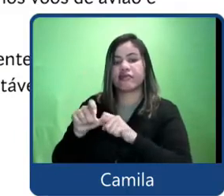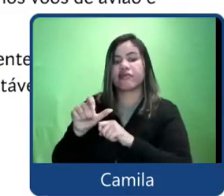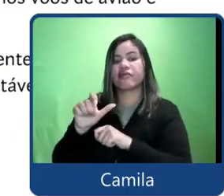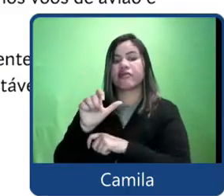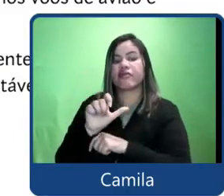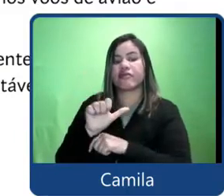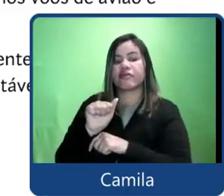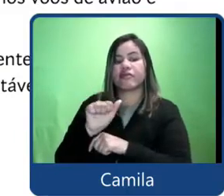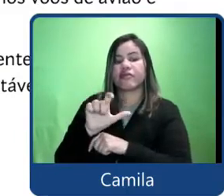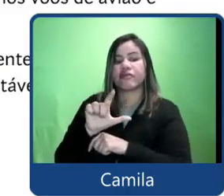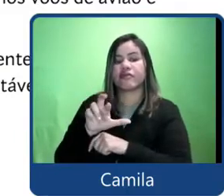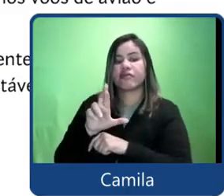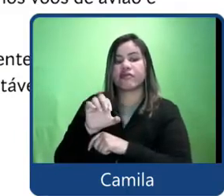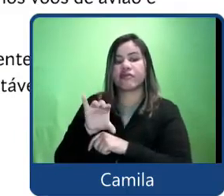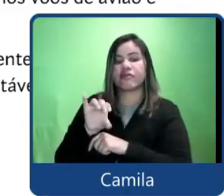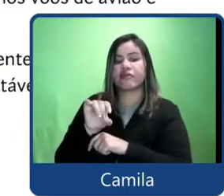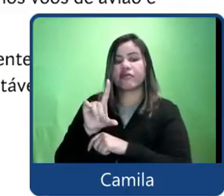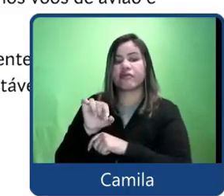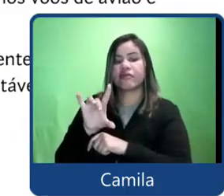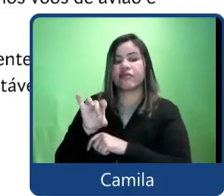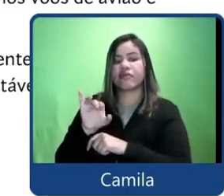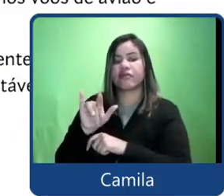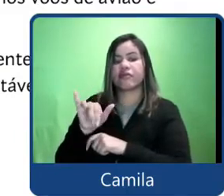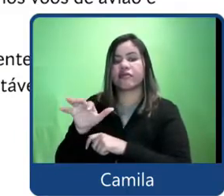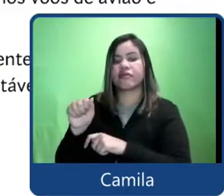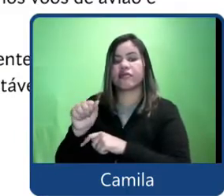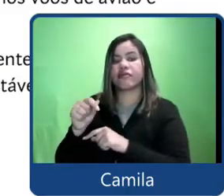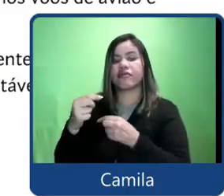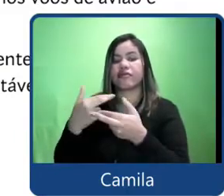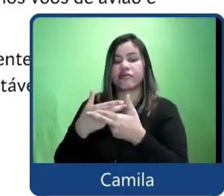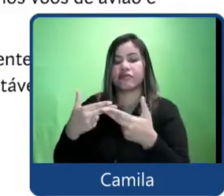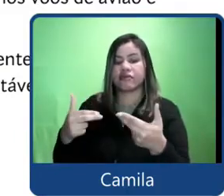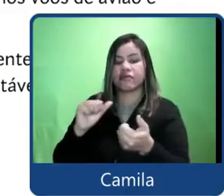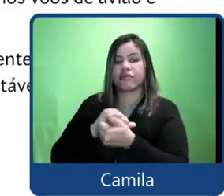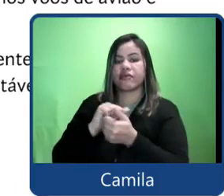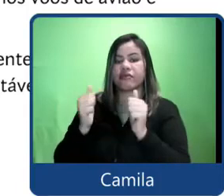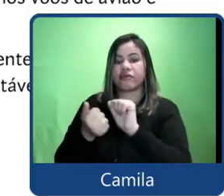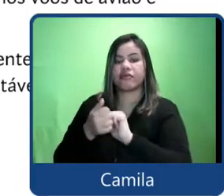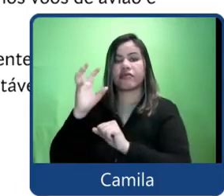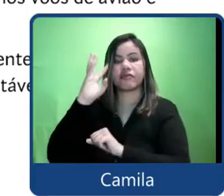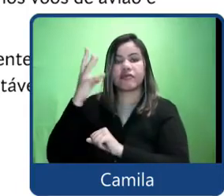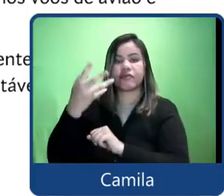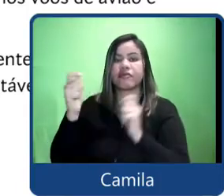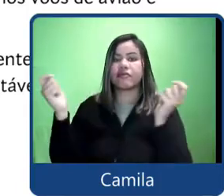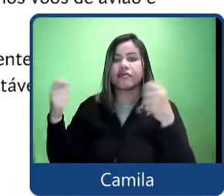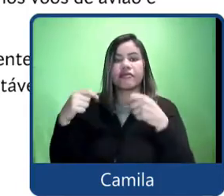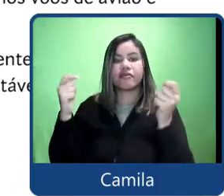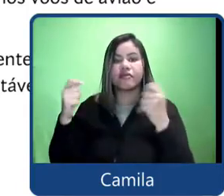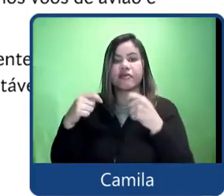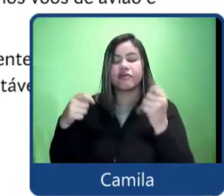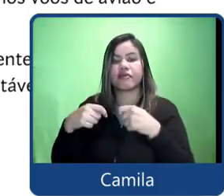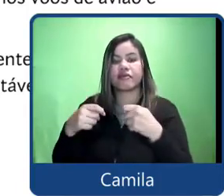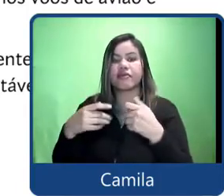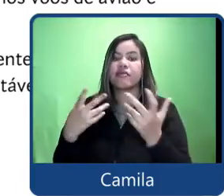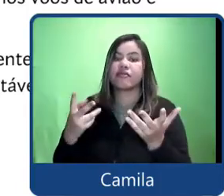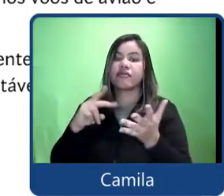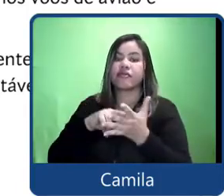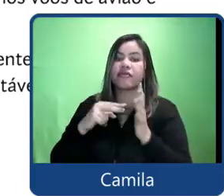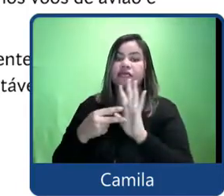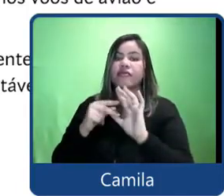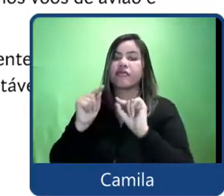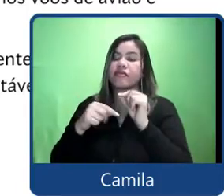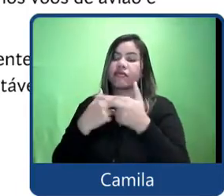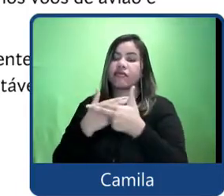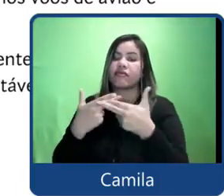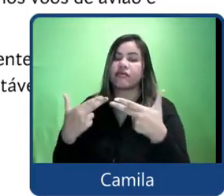colocar cultivos que são capazes de se adaptar melhor, né, às mudanças climáticas, ou seja, uma variedade, que tenha